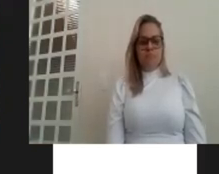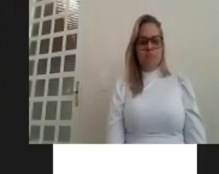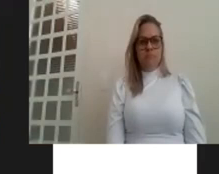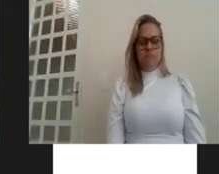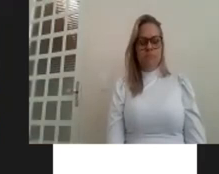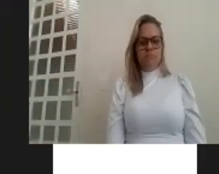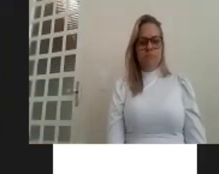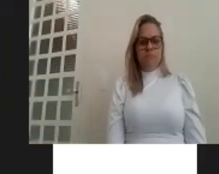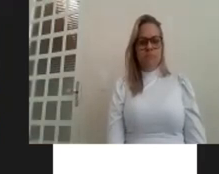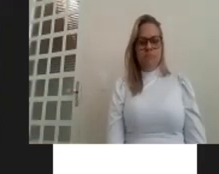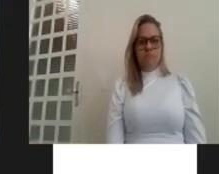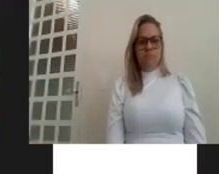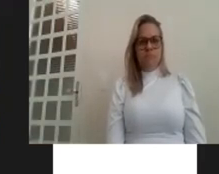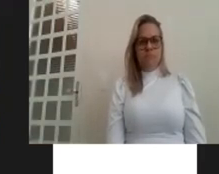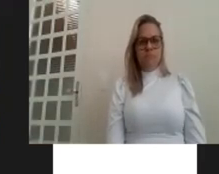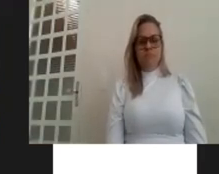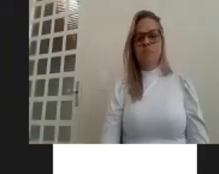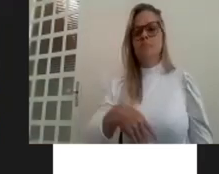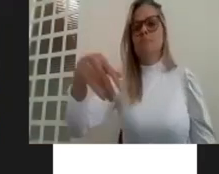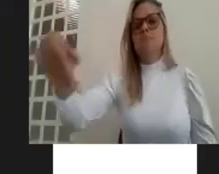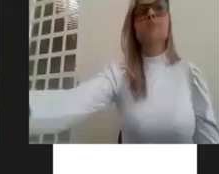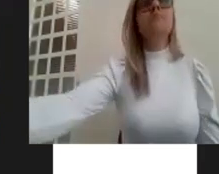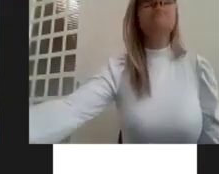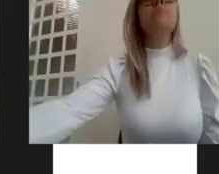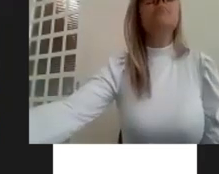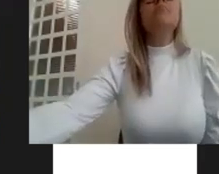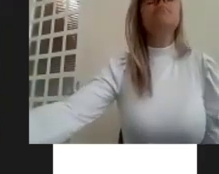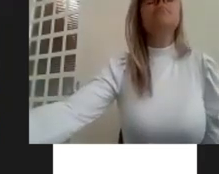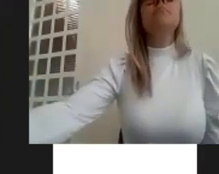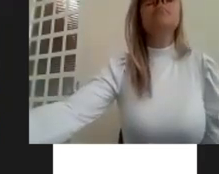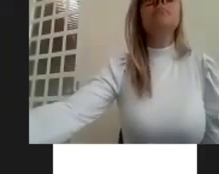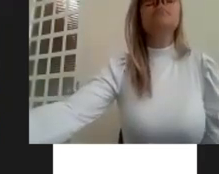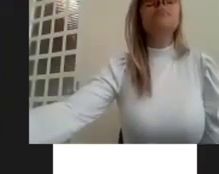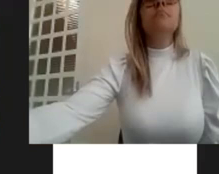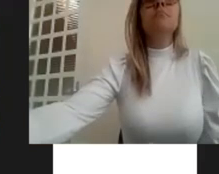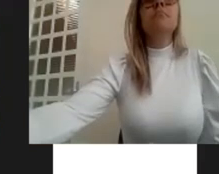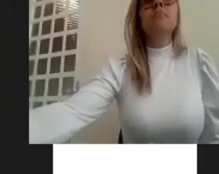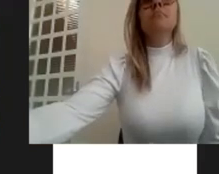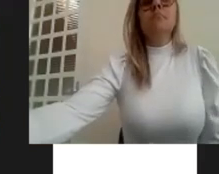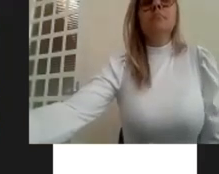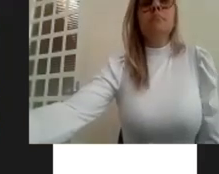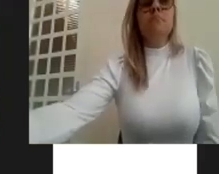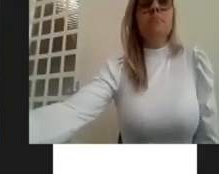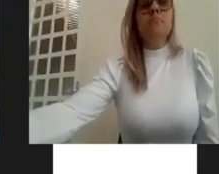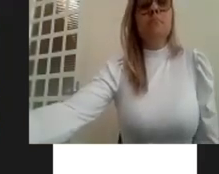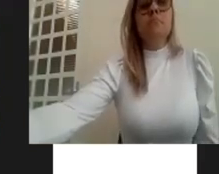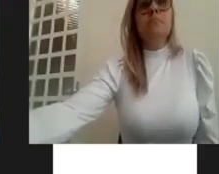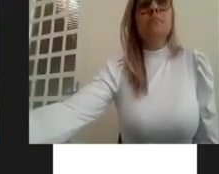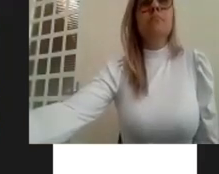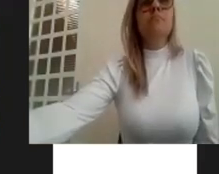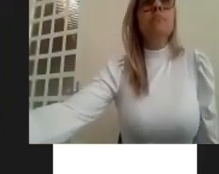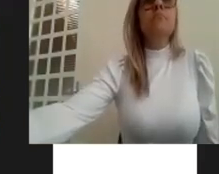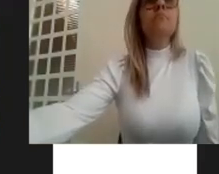inicial que era para ajudar o maior número de pessoas, mas eu vi que nos 2 dias que teve